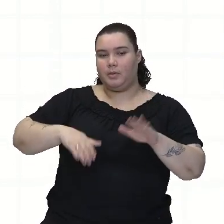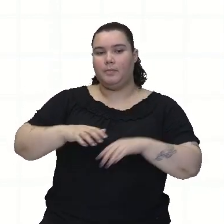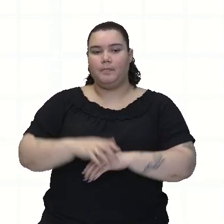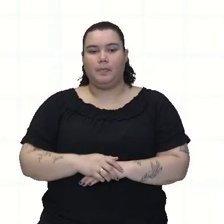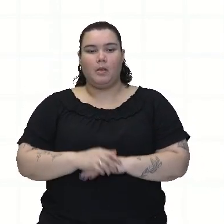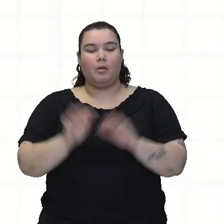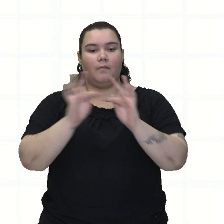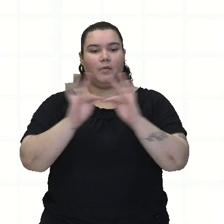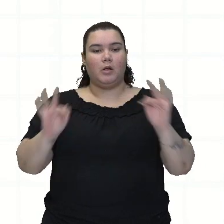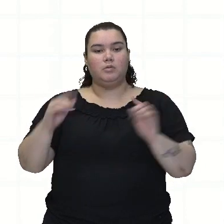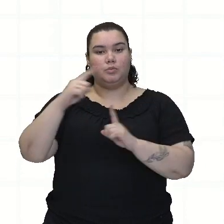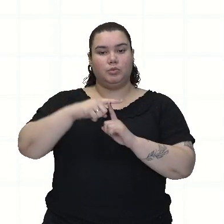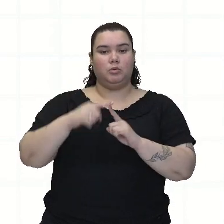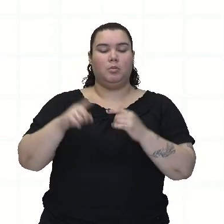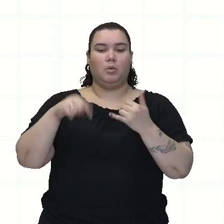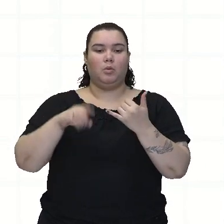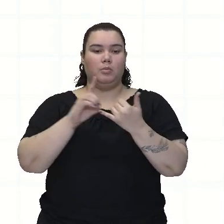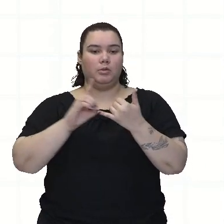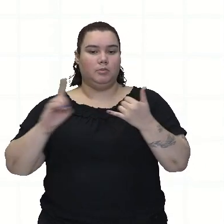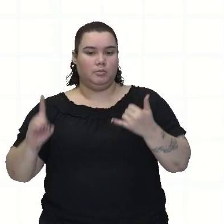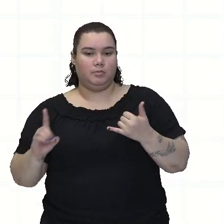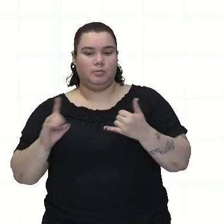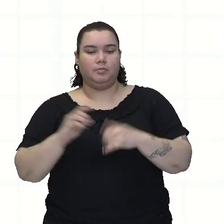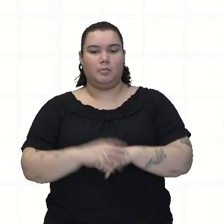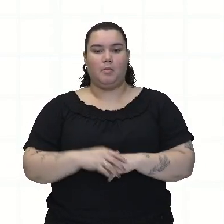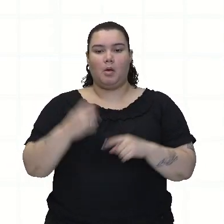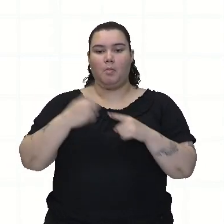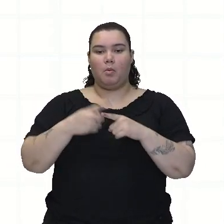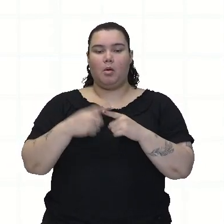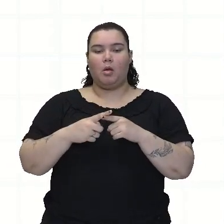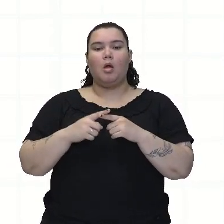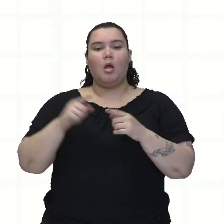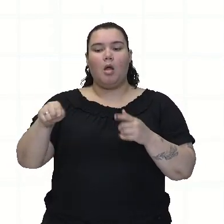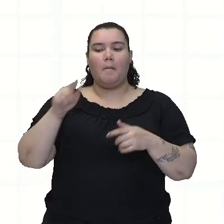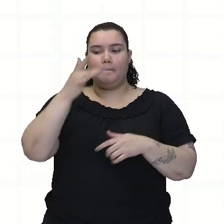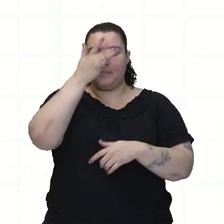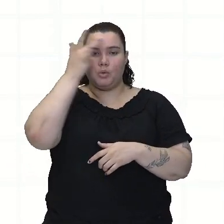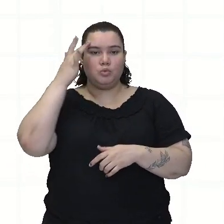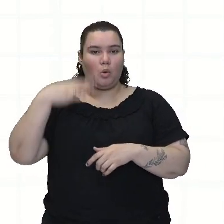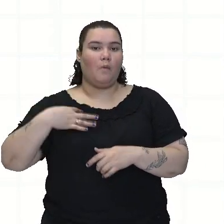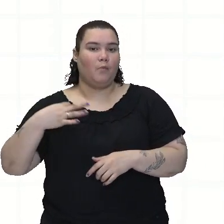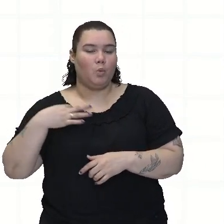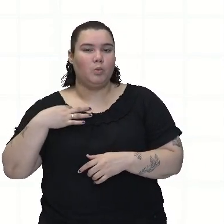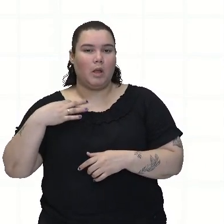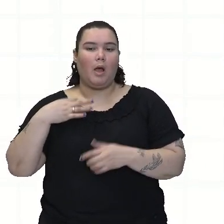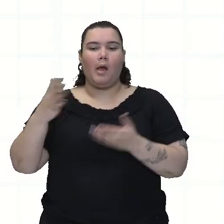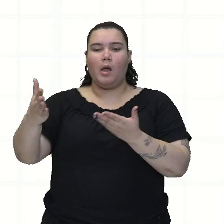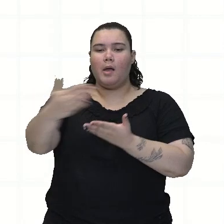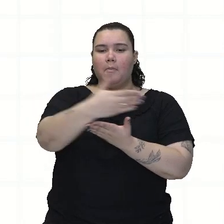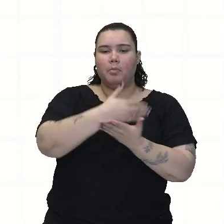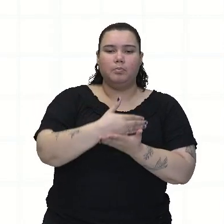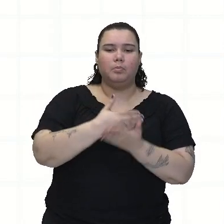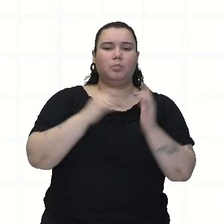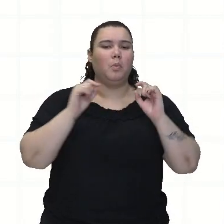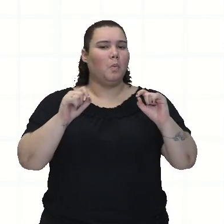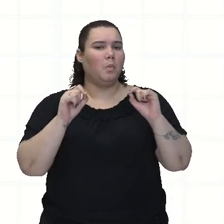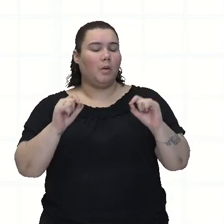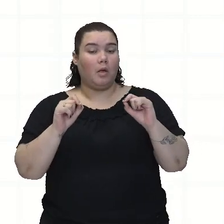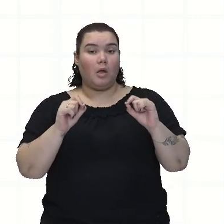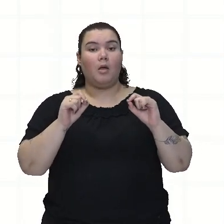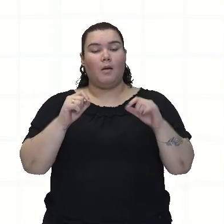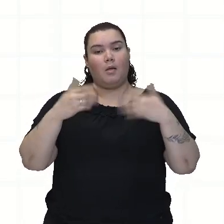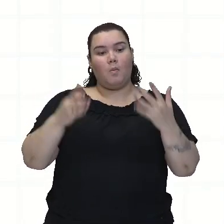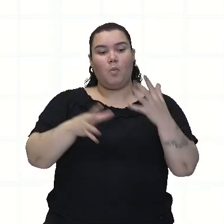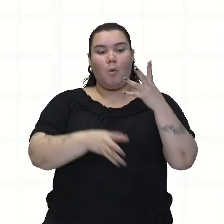pois responde a pergunta o quê? O voluntário recolheu. Recolheu o quê? Eu preciso do